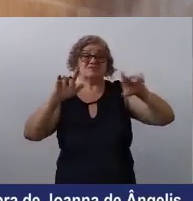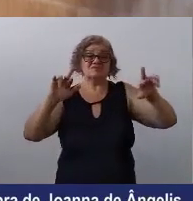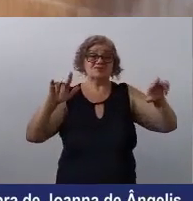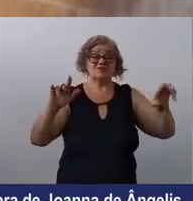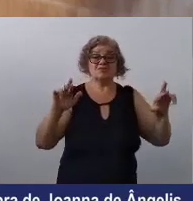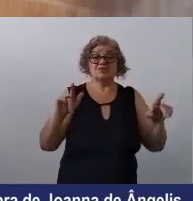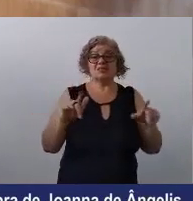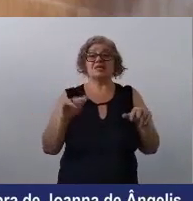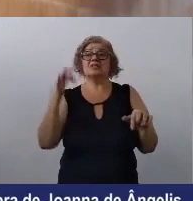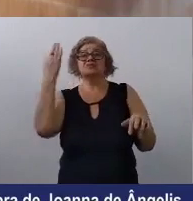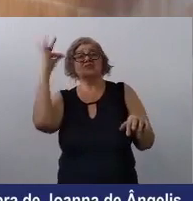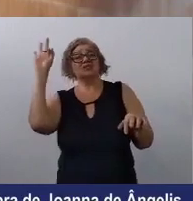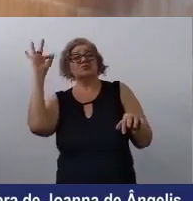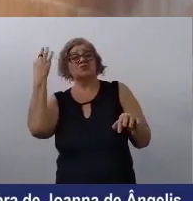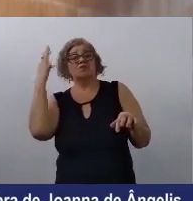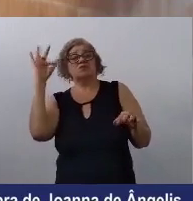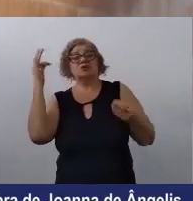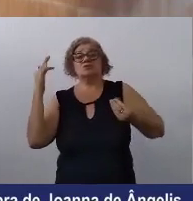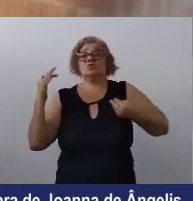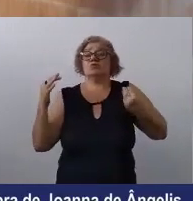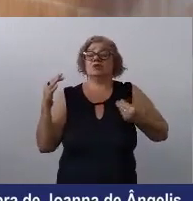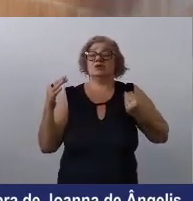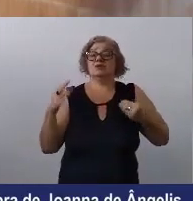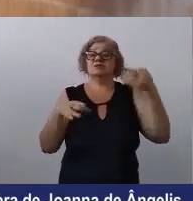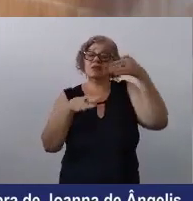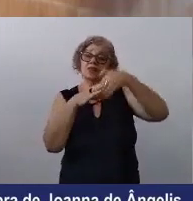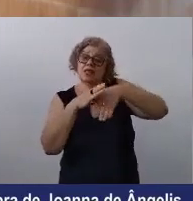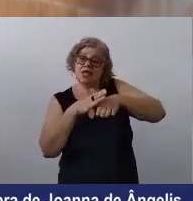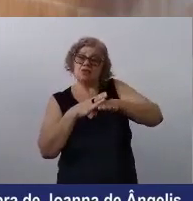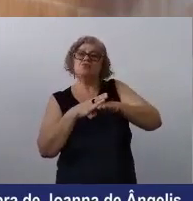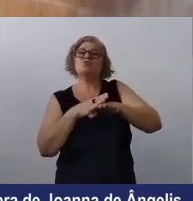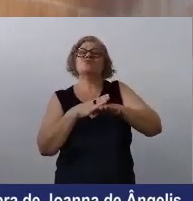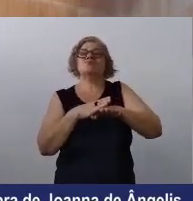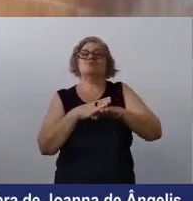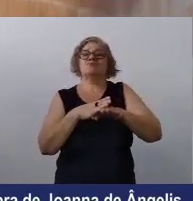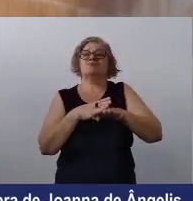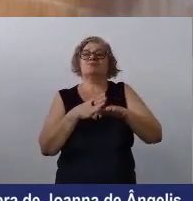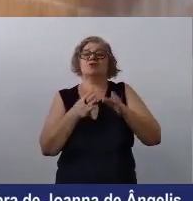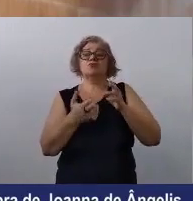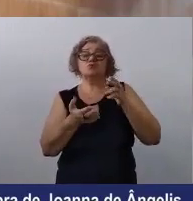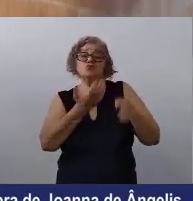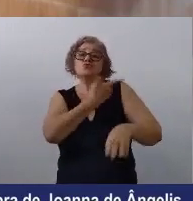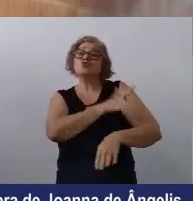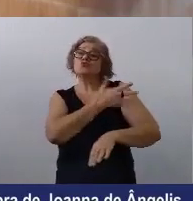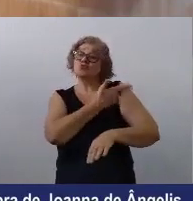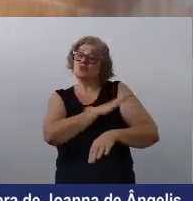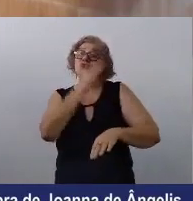vinculados à tua filosofia, dentro dos princípios